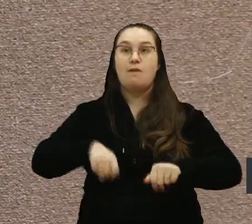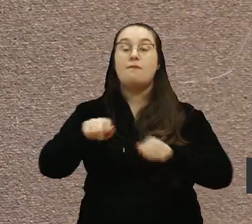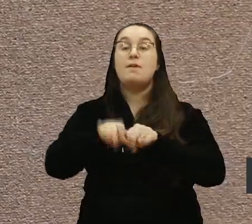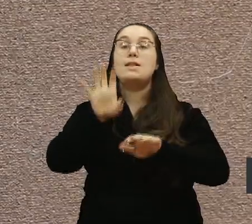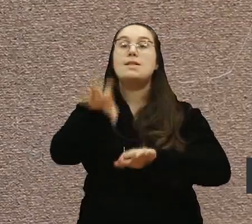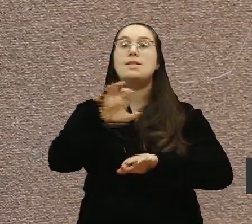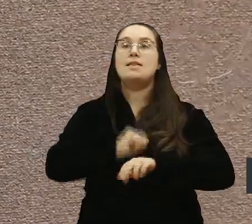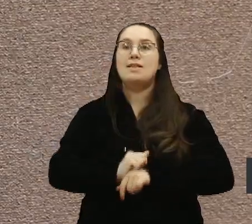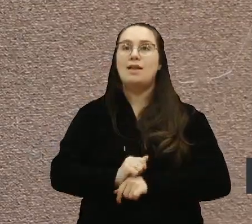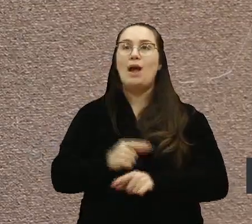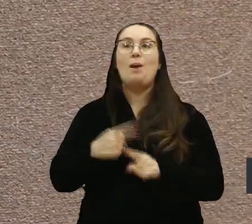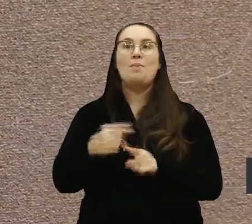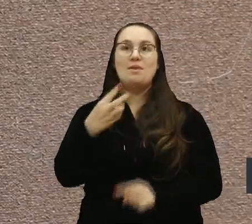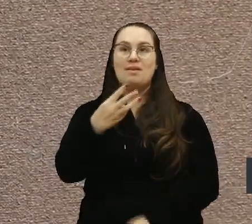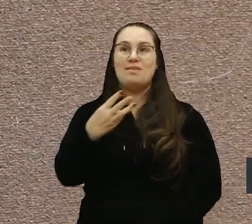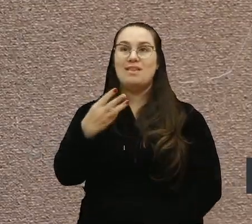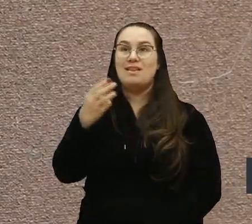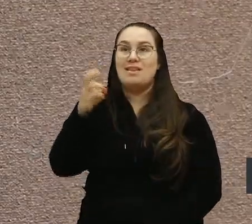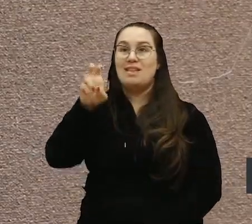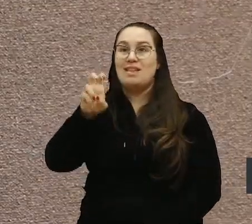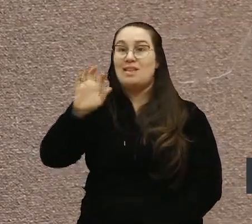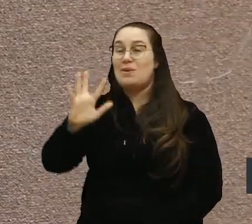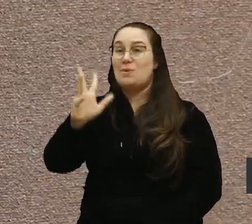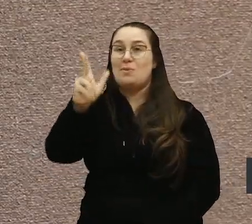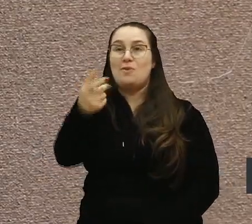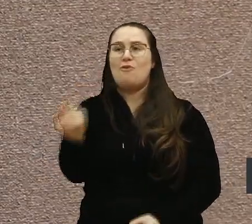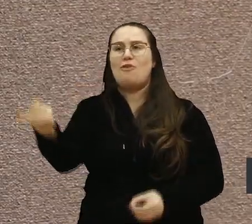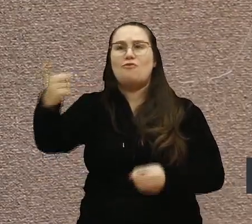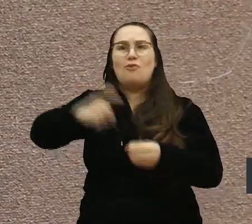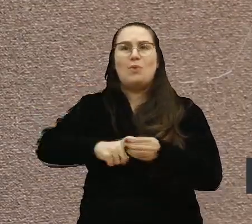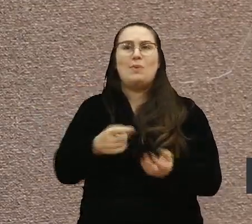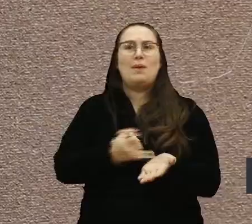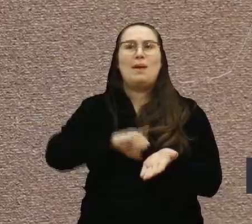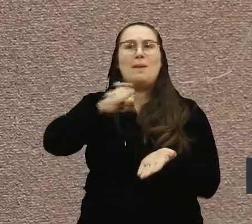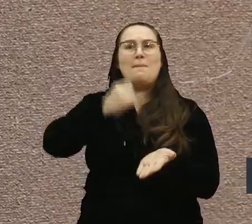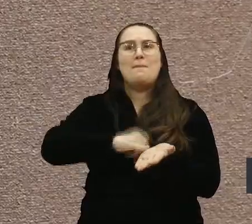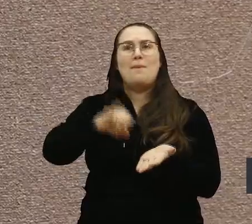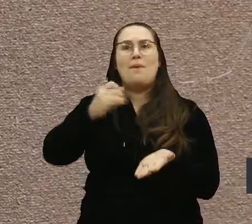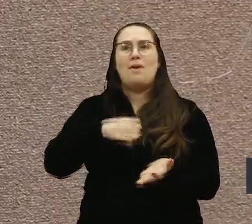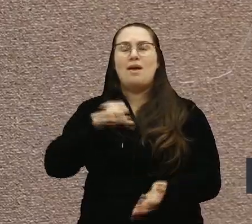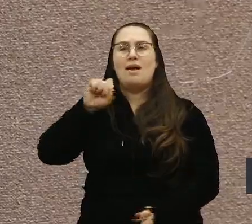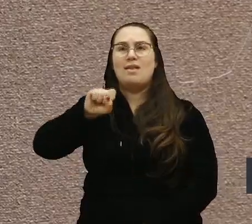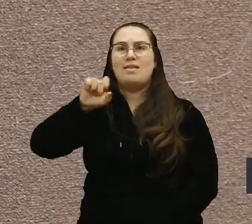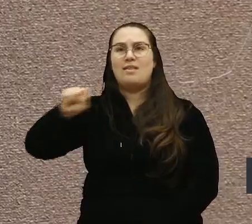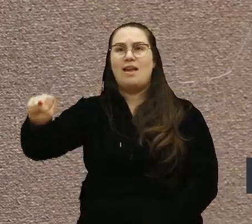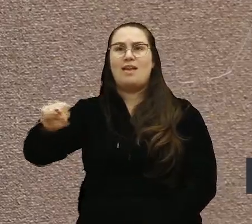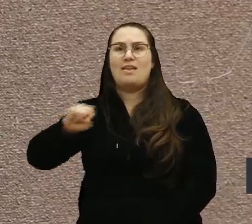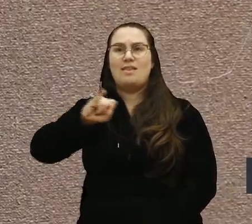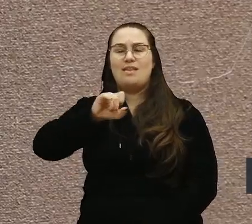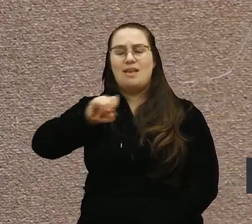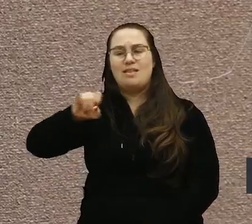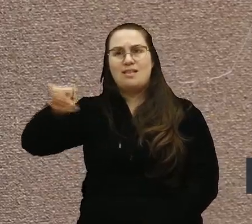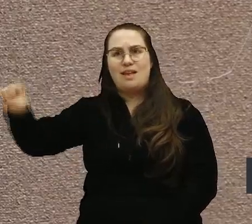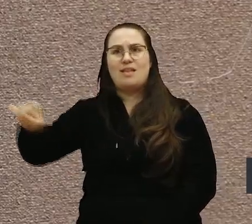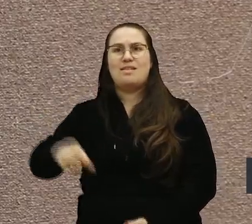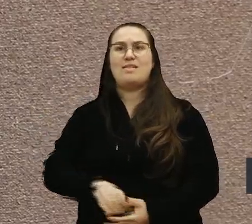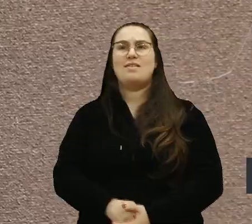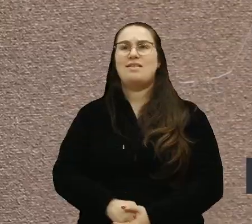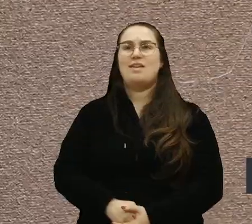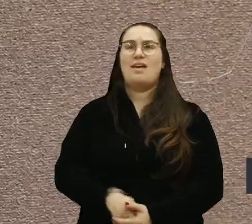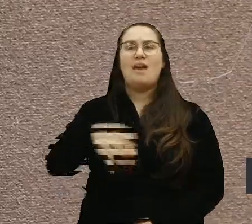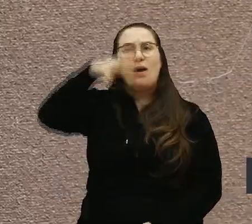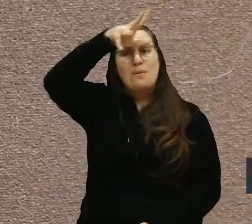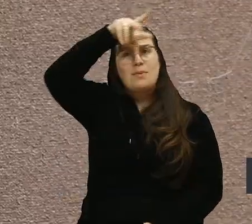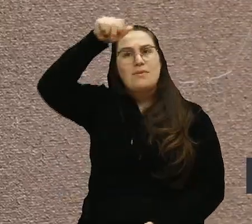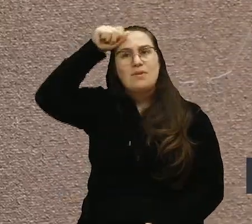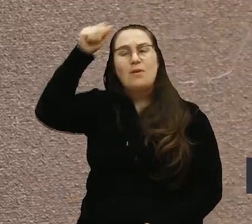isso, porque esses 35 milhões vão votar em impostos. ISS. A prefeitura